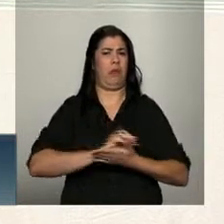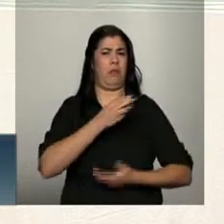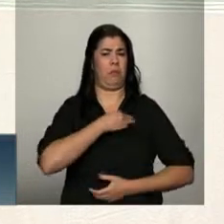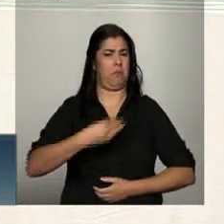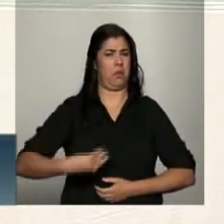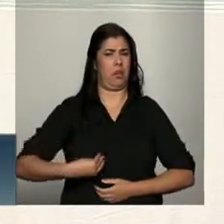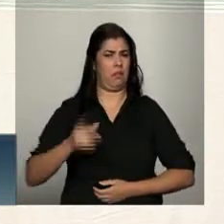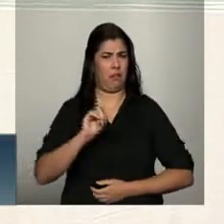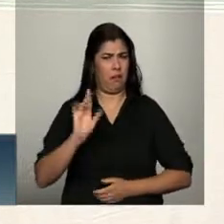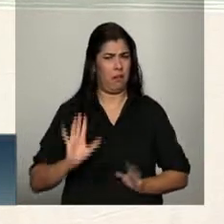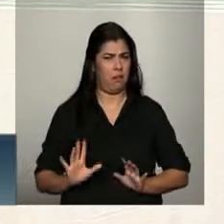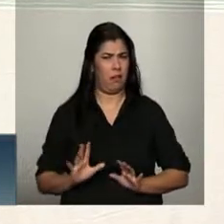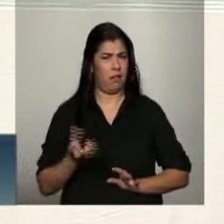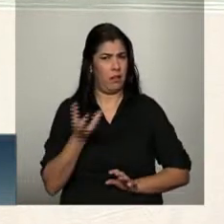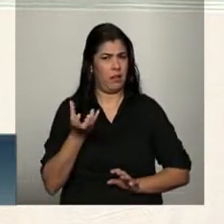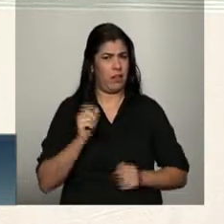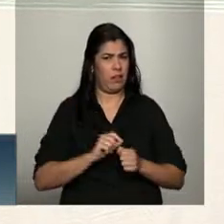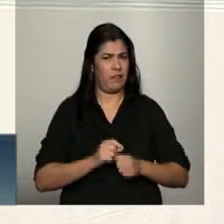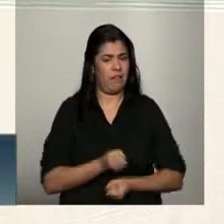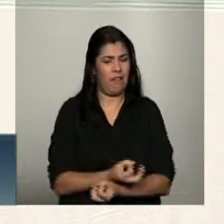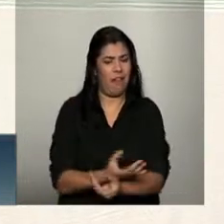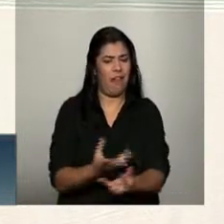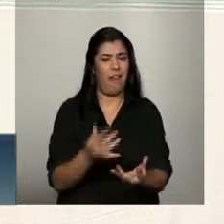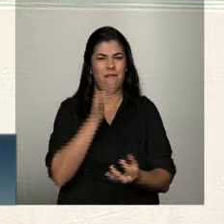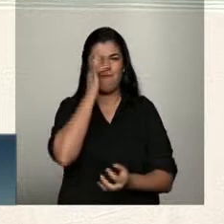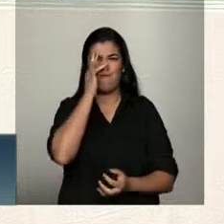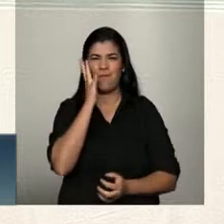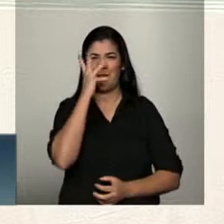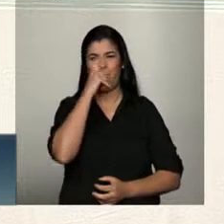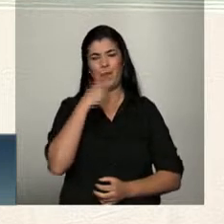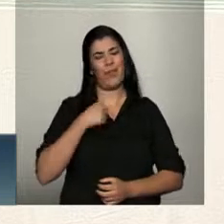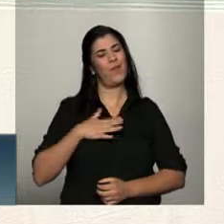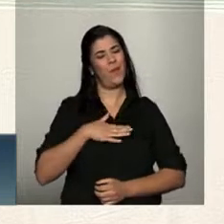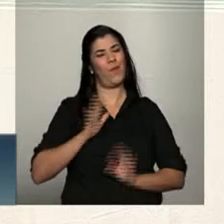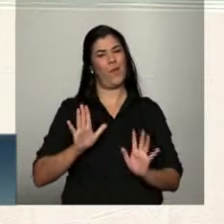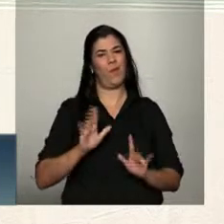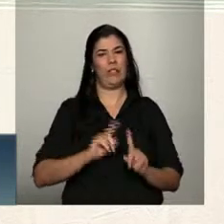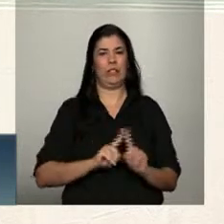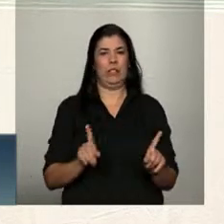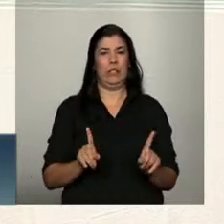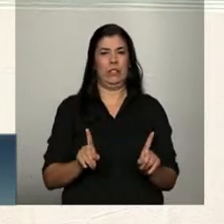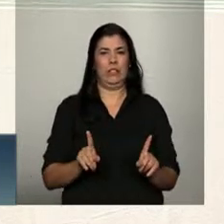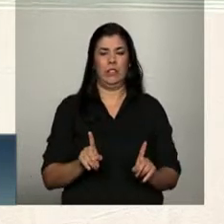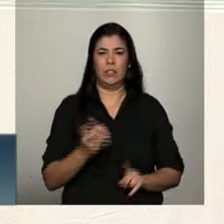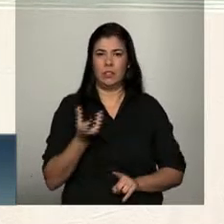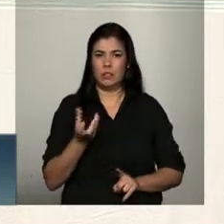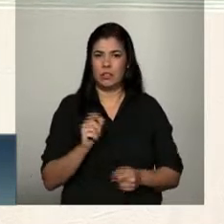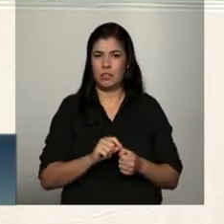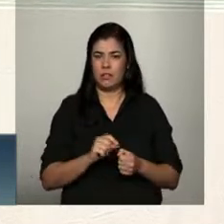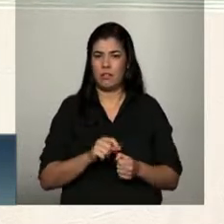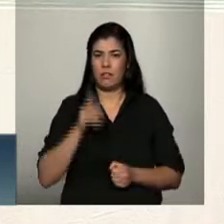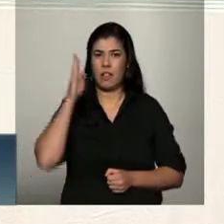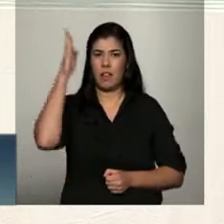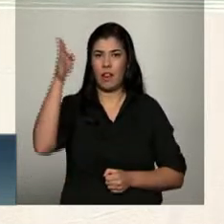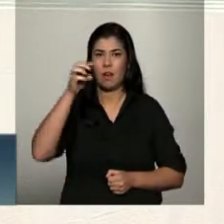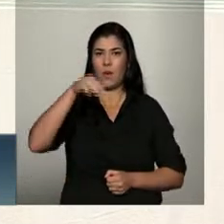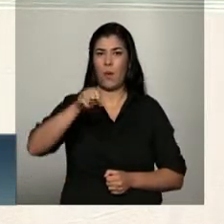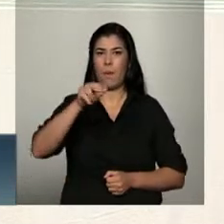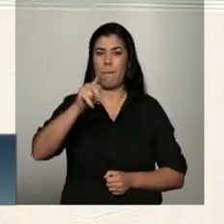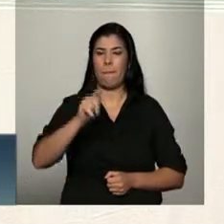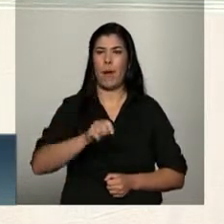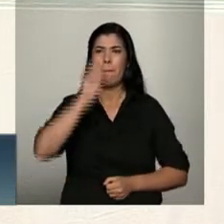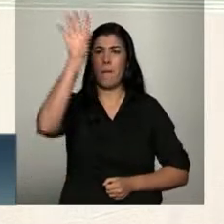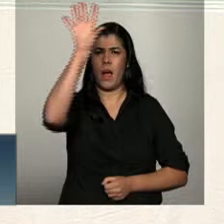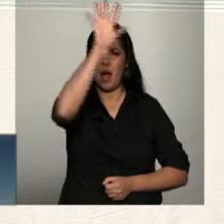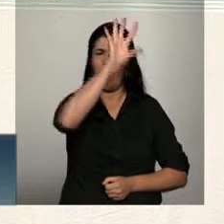ministra, né? Nós não estamos querendo fazer jardim bonito, embora até eu goste. Nós vamos fazer agricultura urbana lá no mapa, nos canteiros todos,